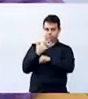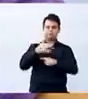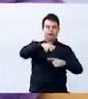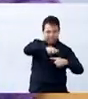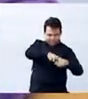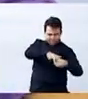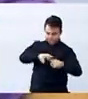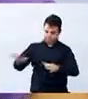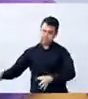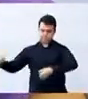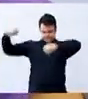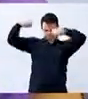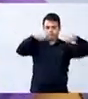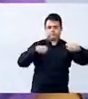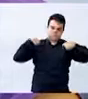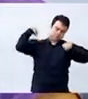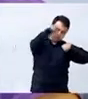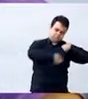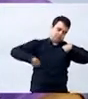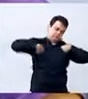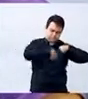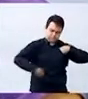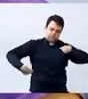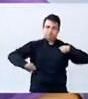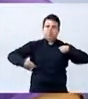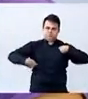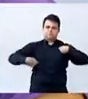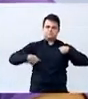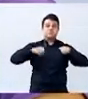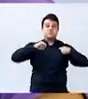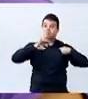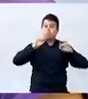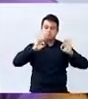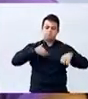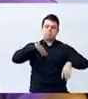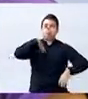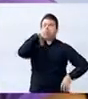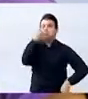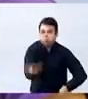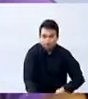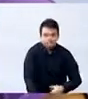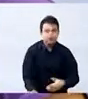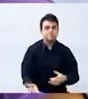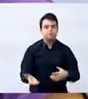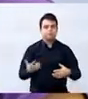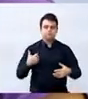sentada, amarrada numa cadeira, porque senão eu caía. Meu pai